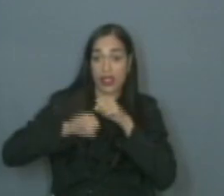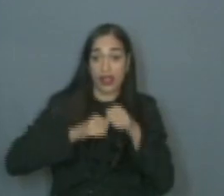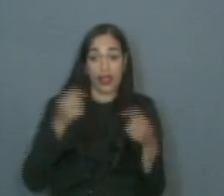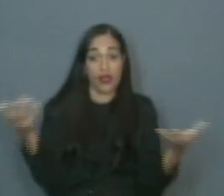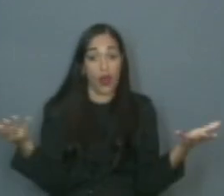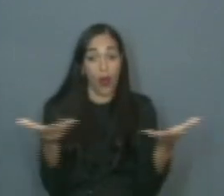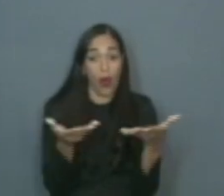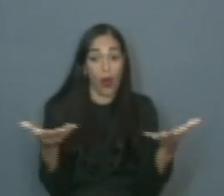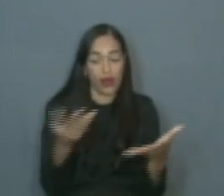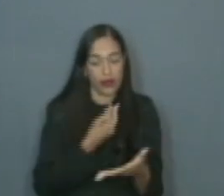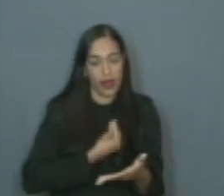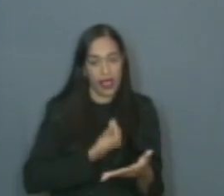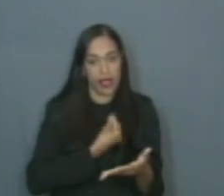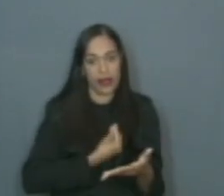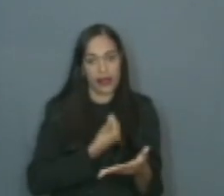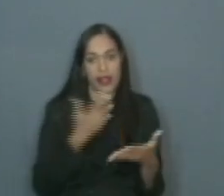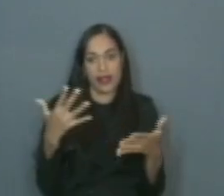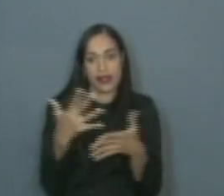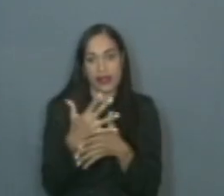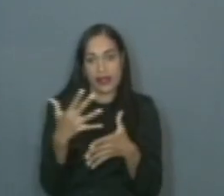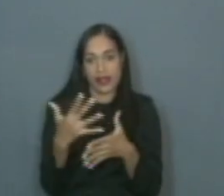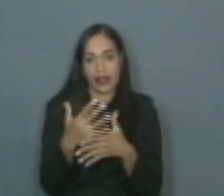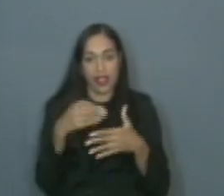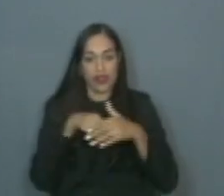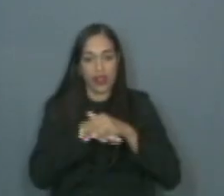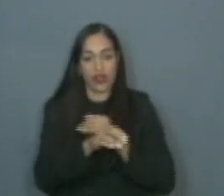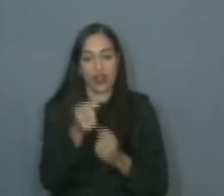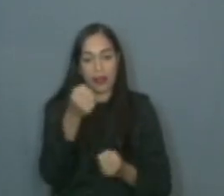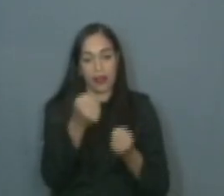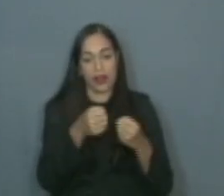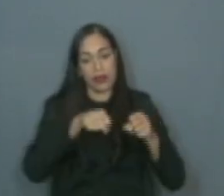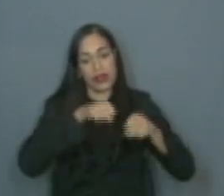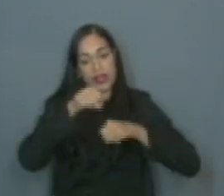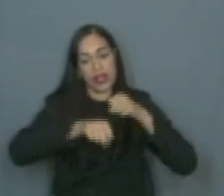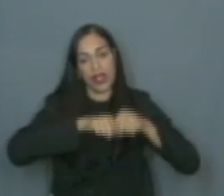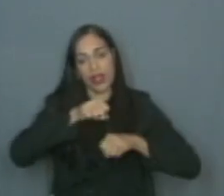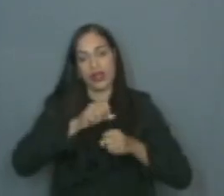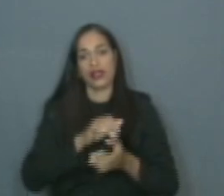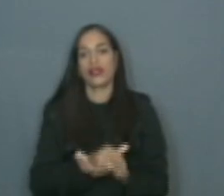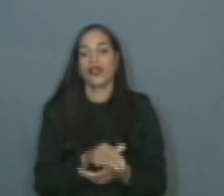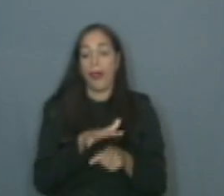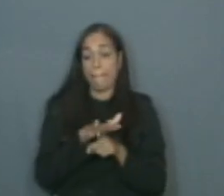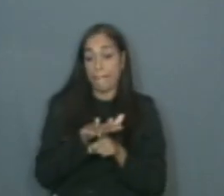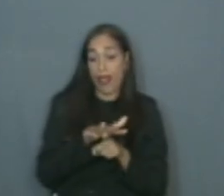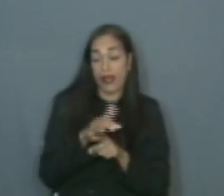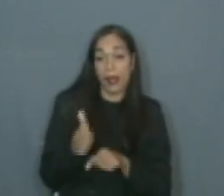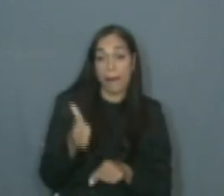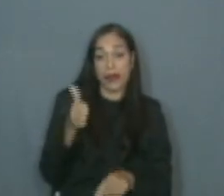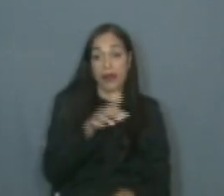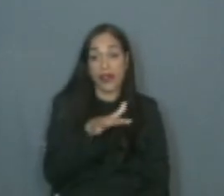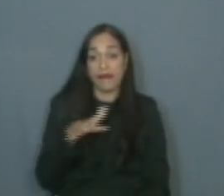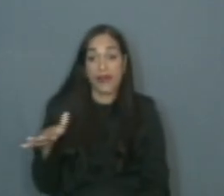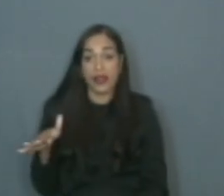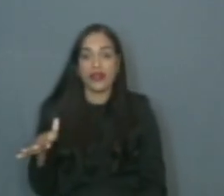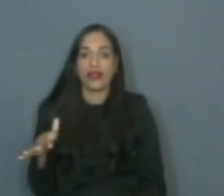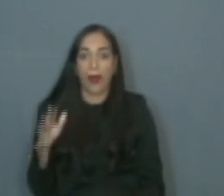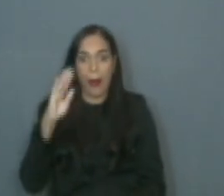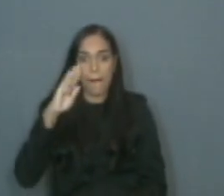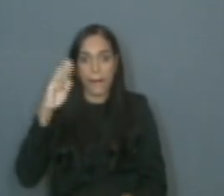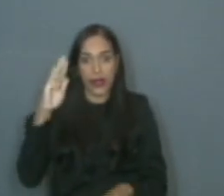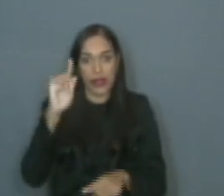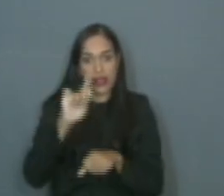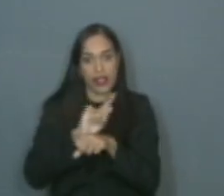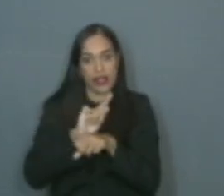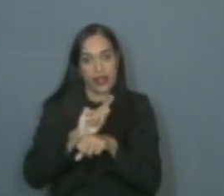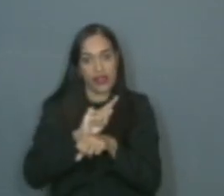já são uma realidade na cidade, que é o estacionamento de bicicletas, emendas para a primeira infância, que, sem dúvidas, é uma prioridade dessa gestão do prefeito João